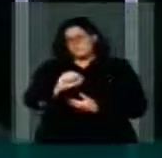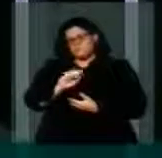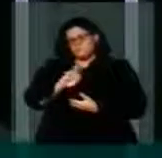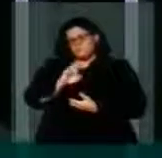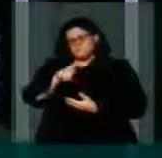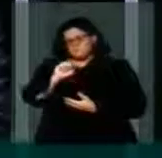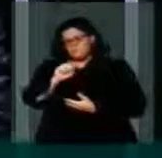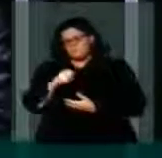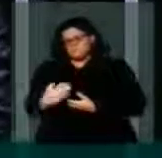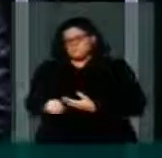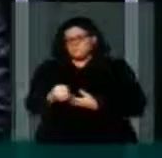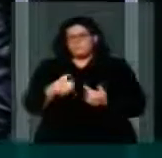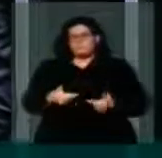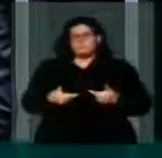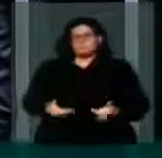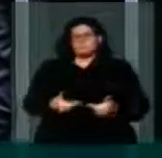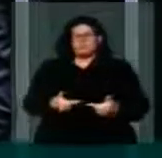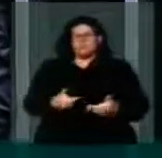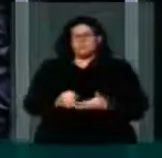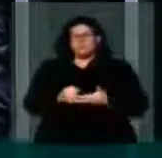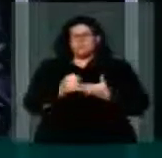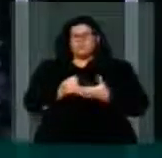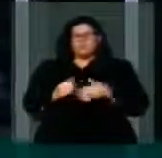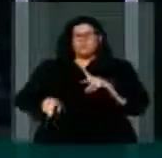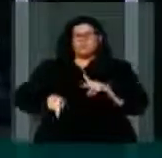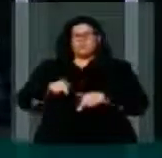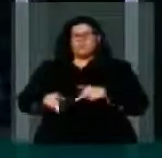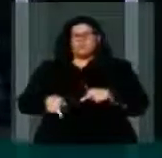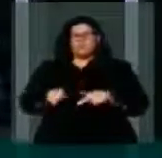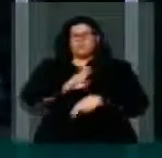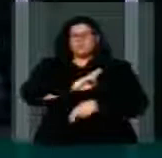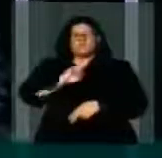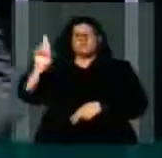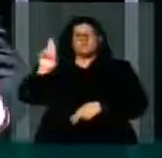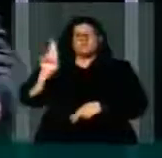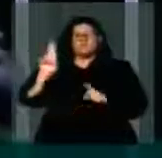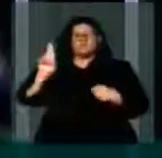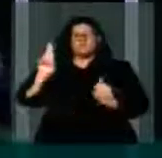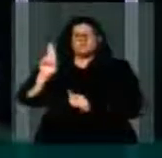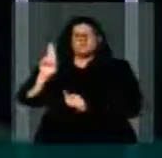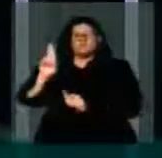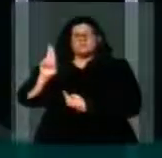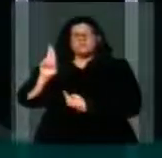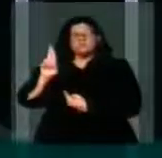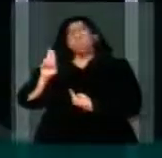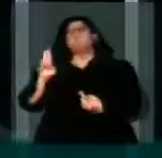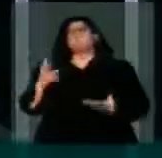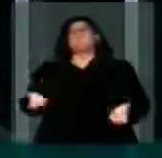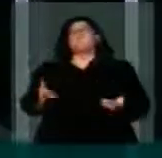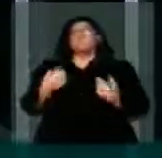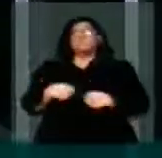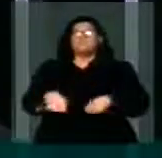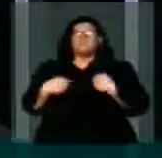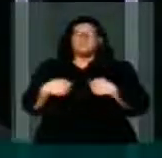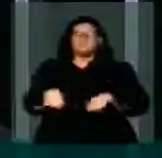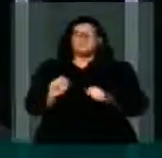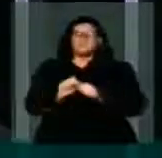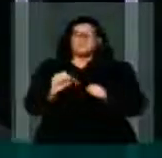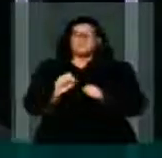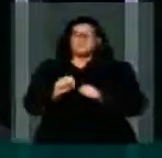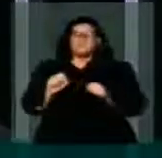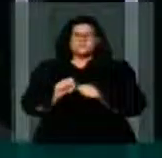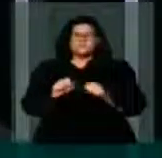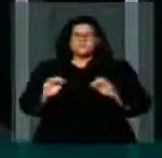pátria, lutemos por nosso povo e por nossa religião. Está na hora de nós fazermos a diferença, nobres